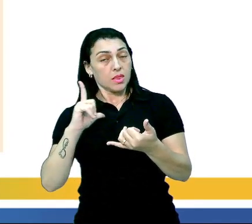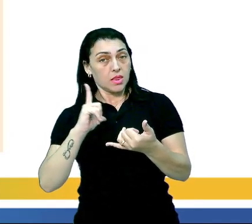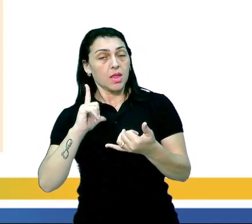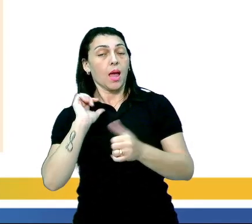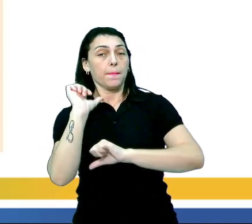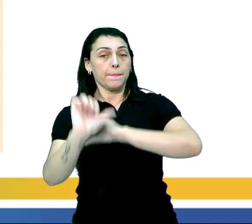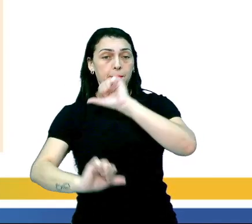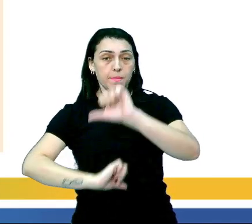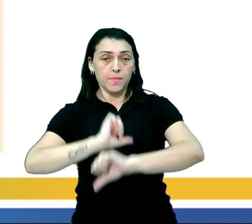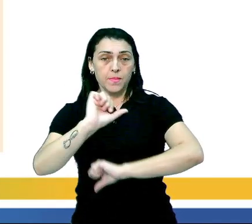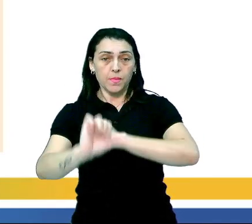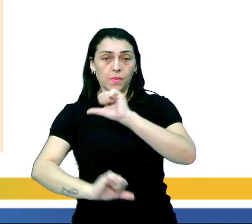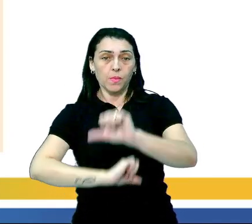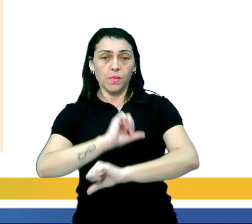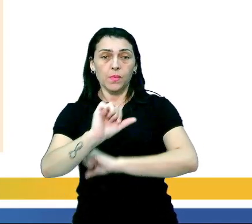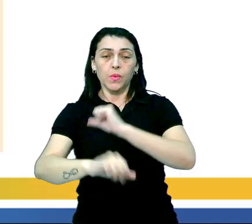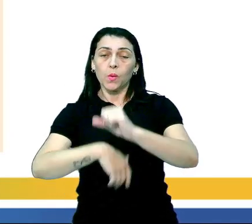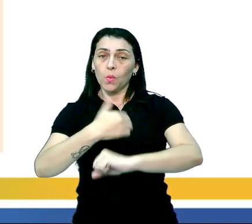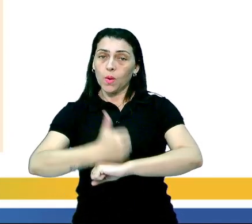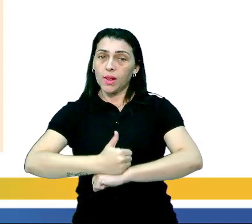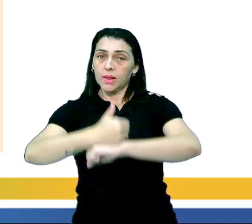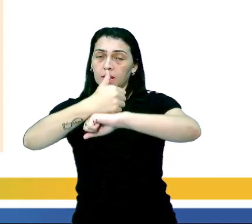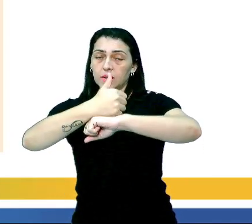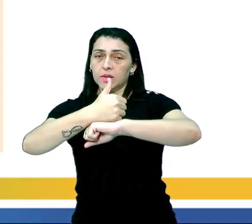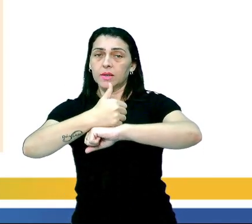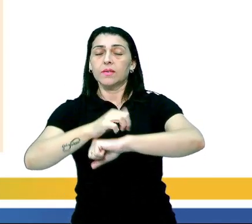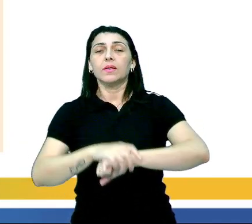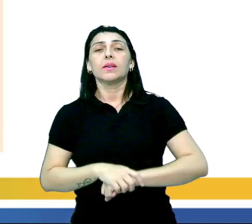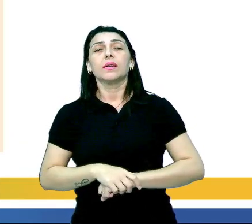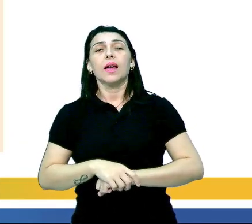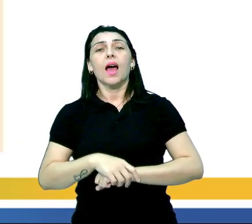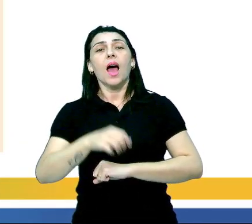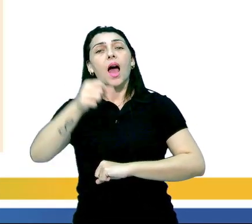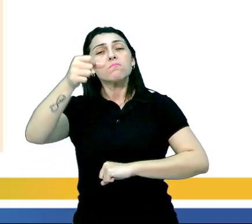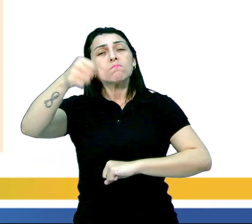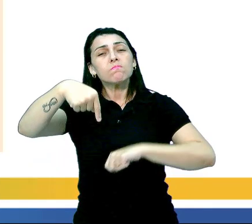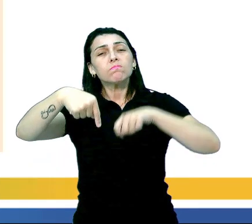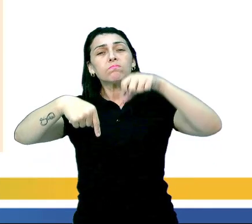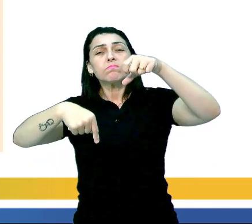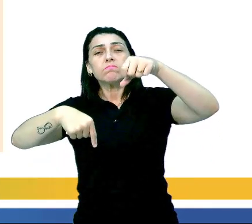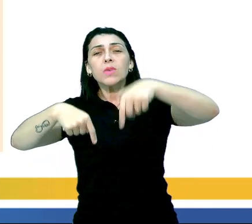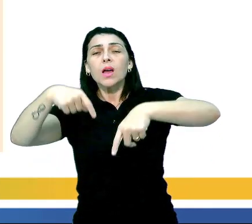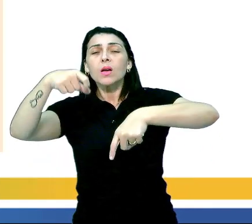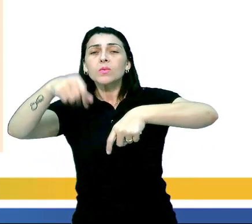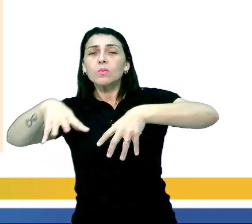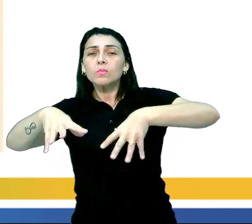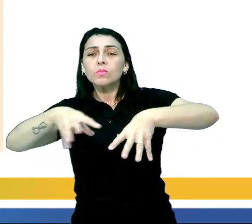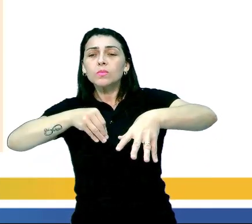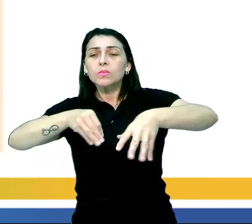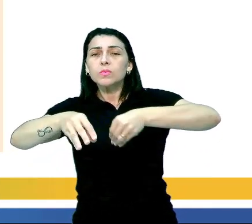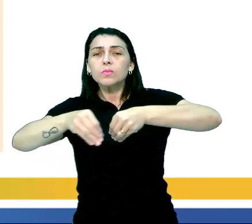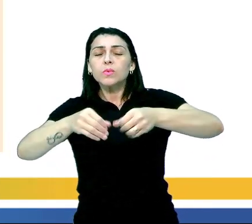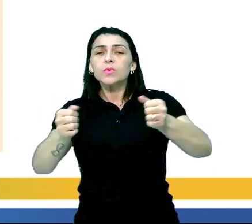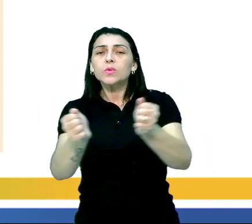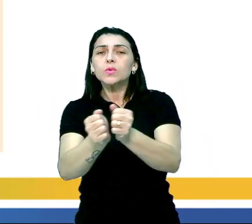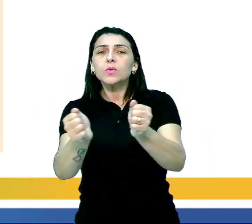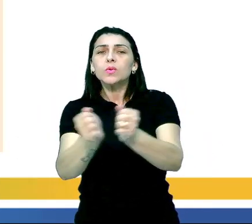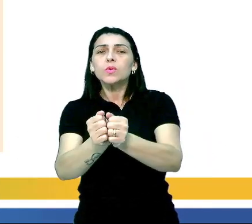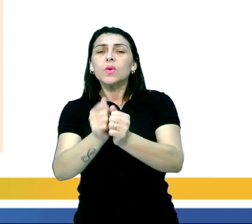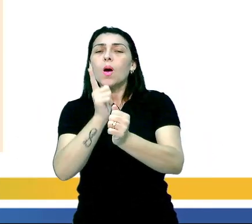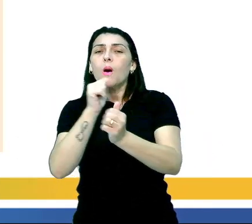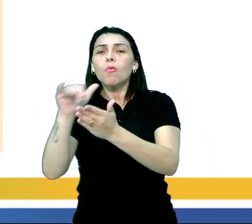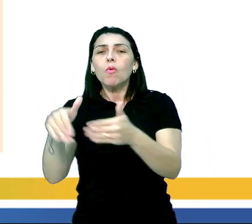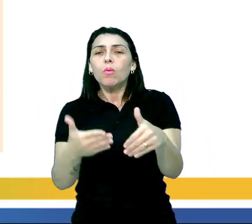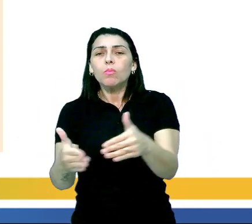existe a mudança qualitativa. Muitos pingos de água, quando se juntam, formam um